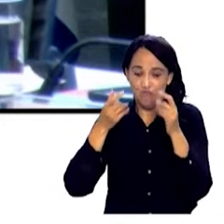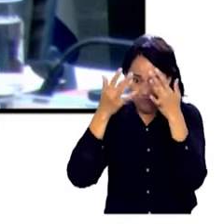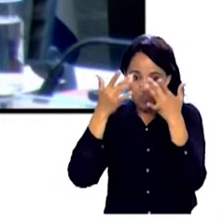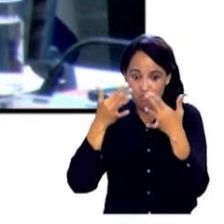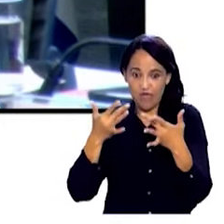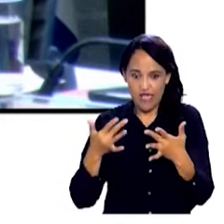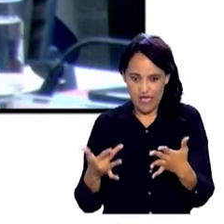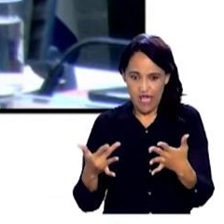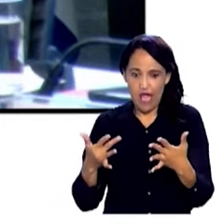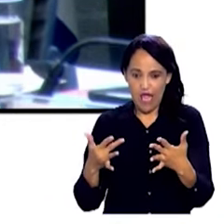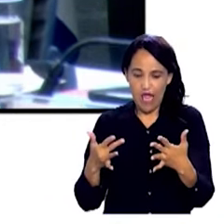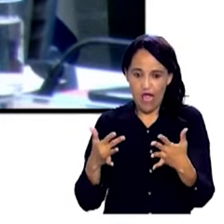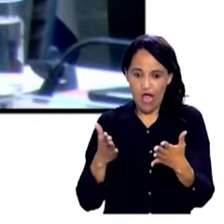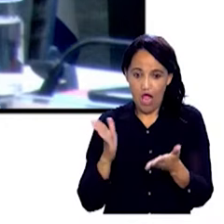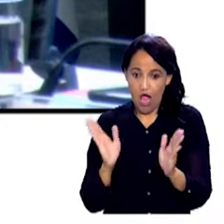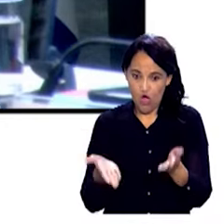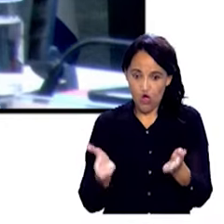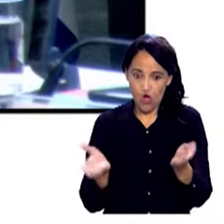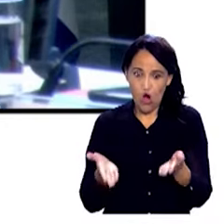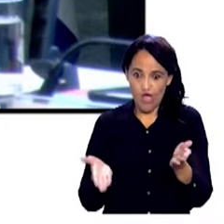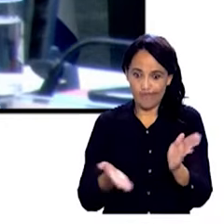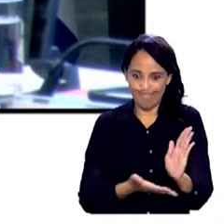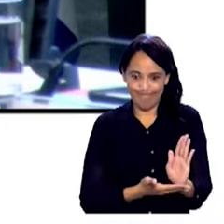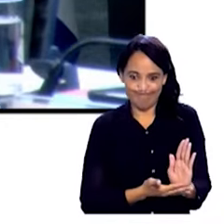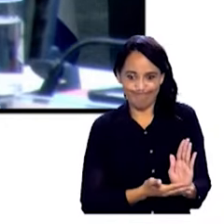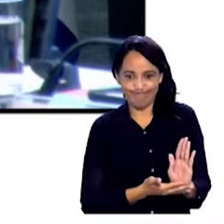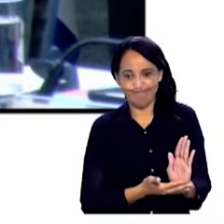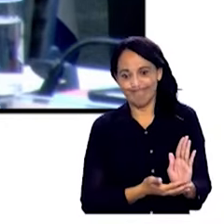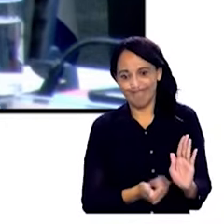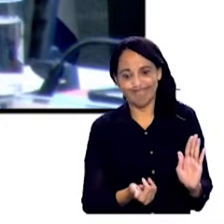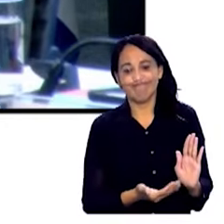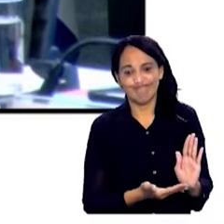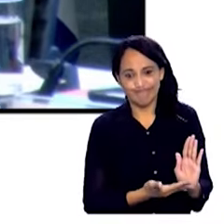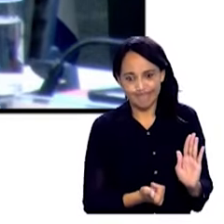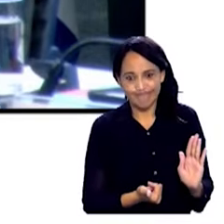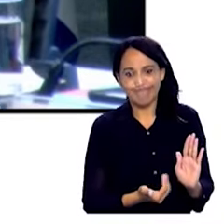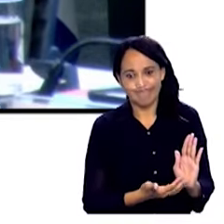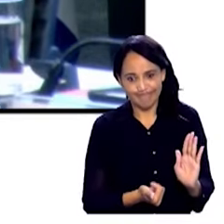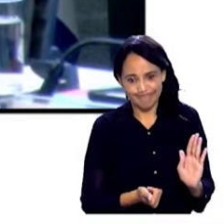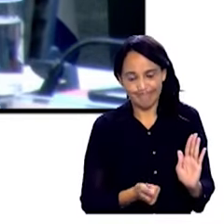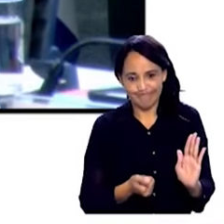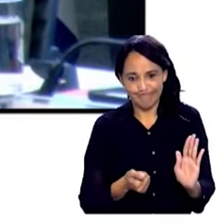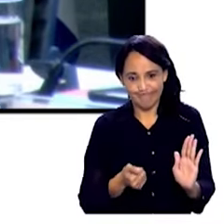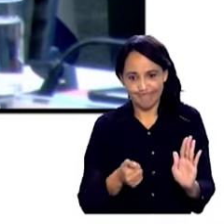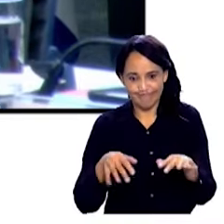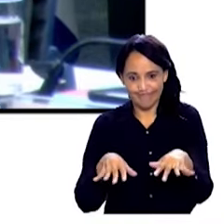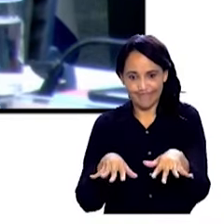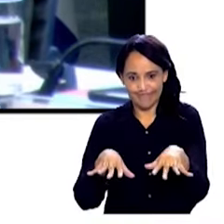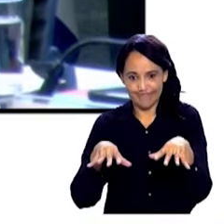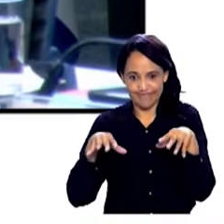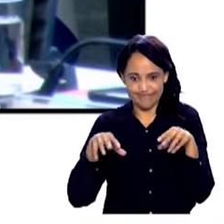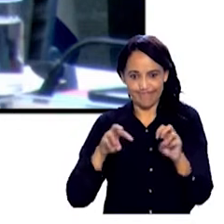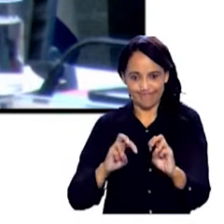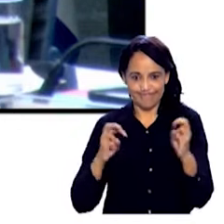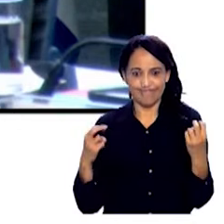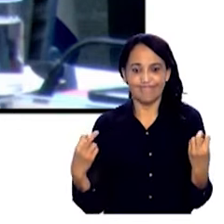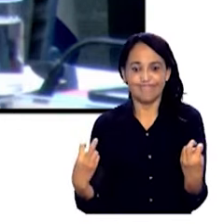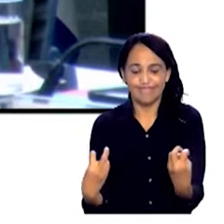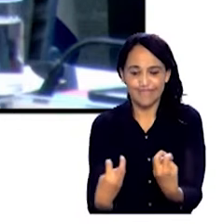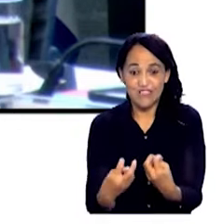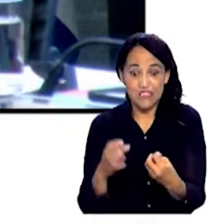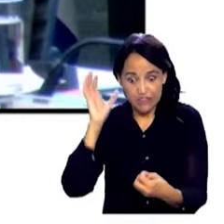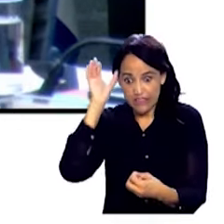catórios porque até agora a gente tem falado de decisões em turmas